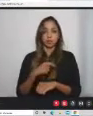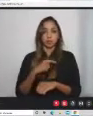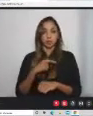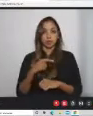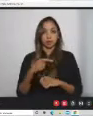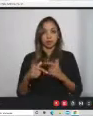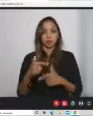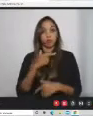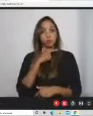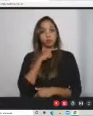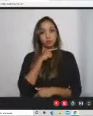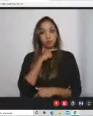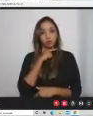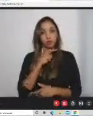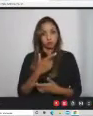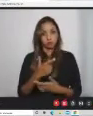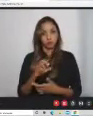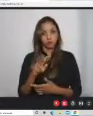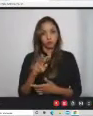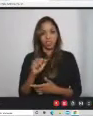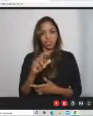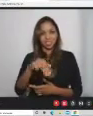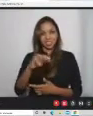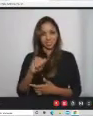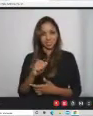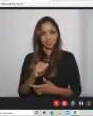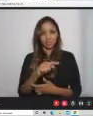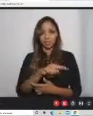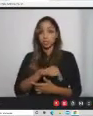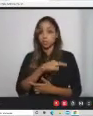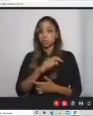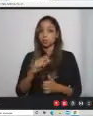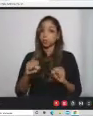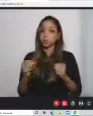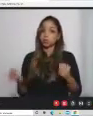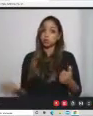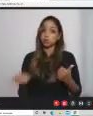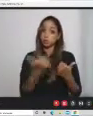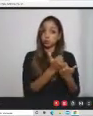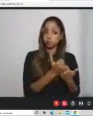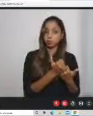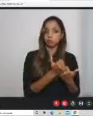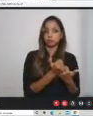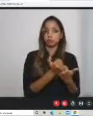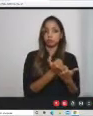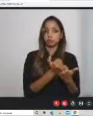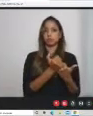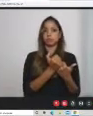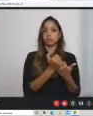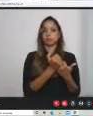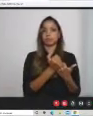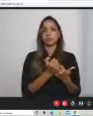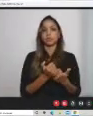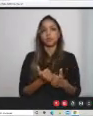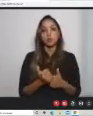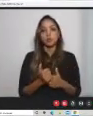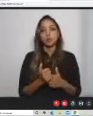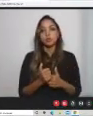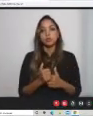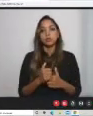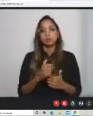vacância, que esses profissionais fossem substituídos. Ou seja, as funções das quais os profissionais